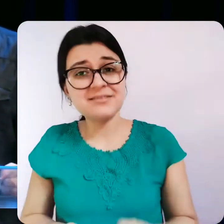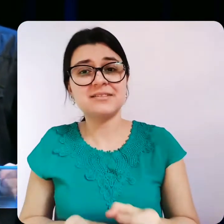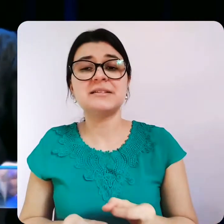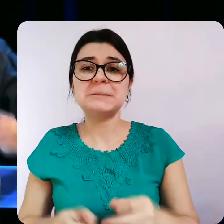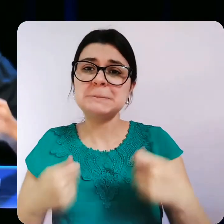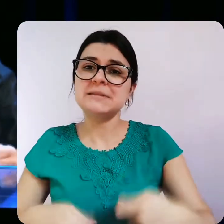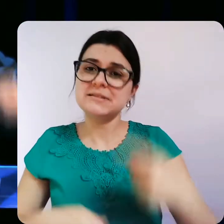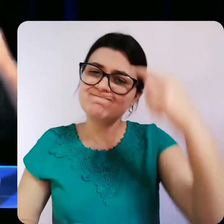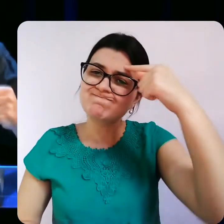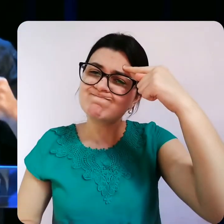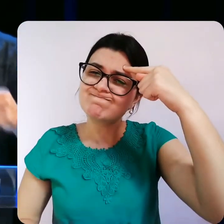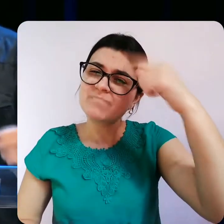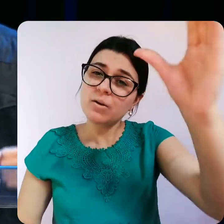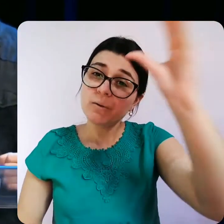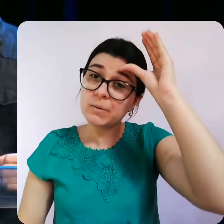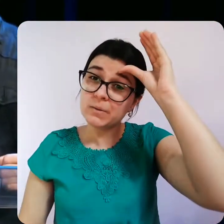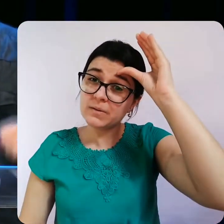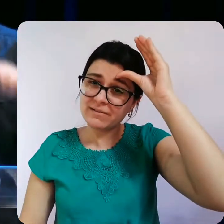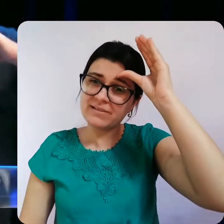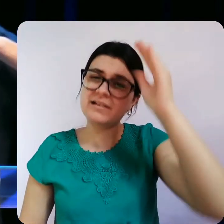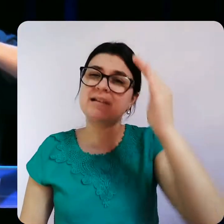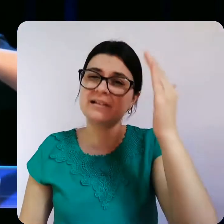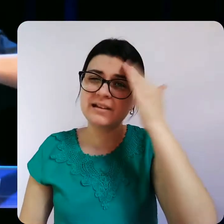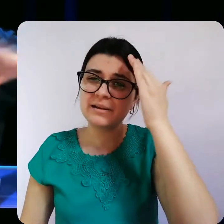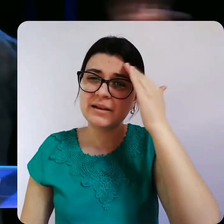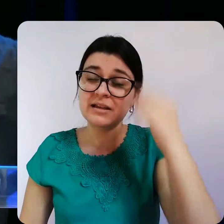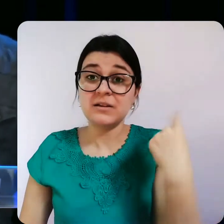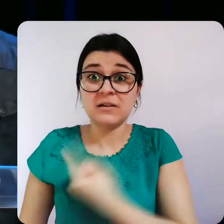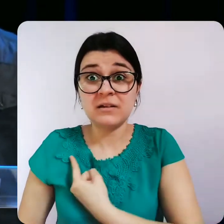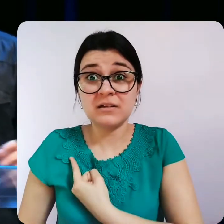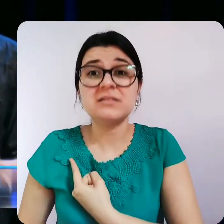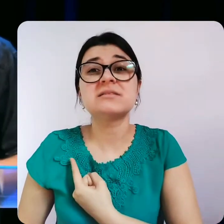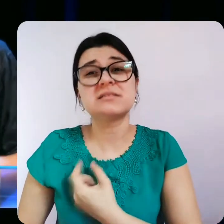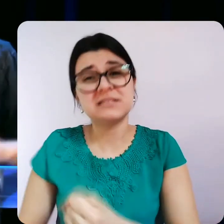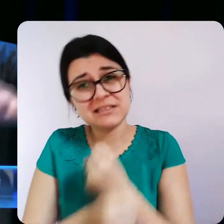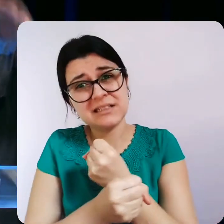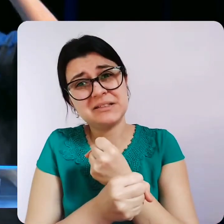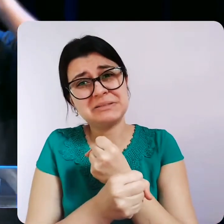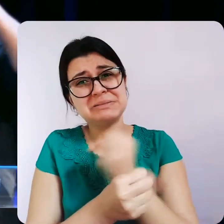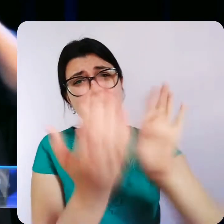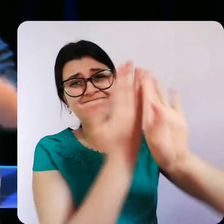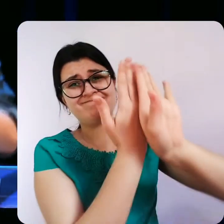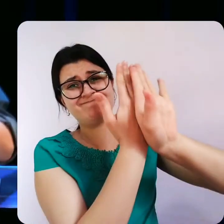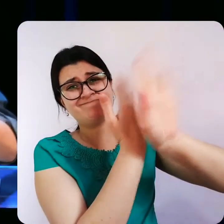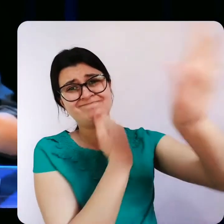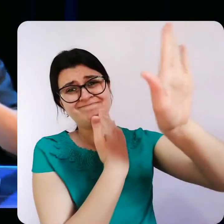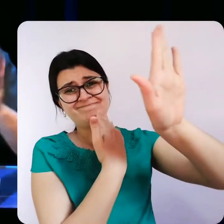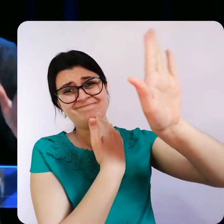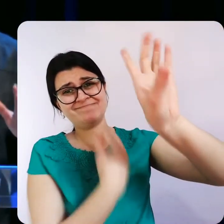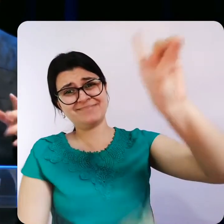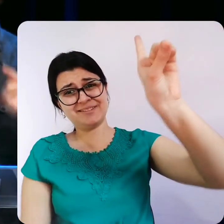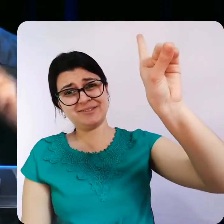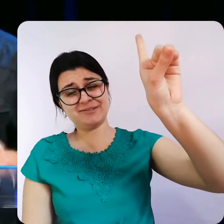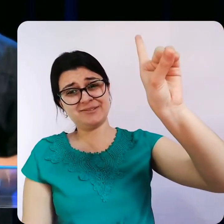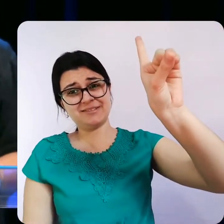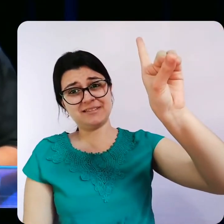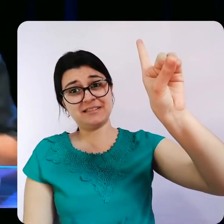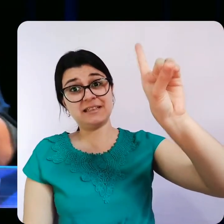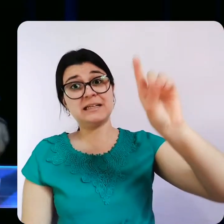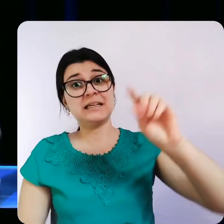reconhecer que somos escravos, que estamos completamente distantes de Deus e que não existe nada que nós possamos fazer